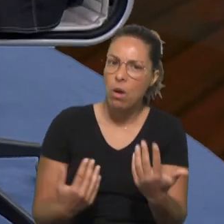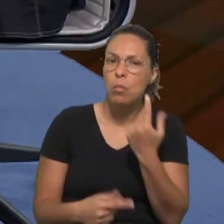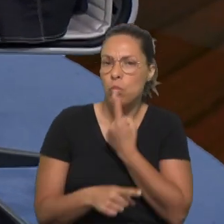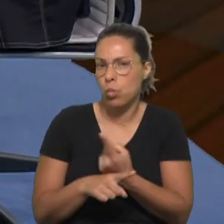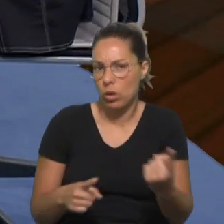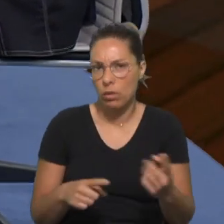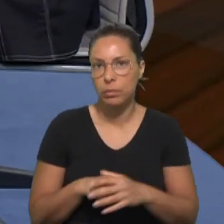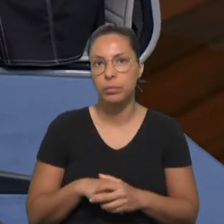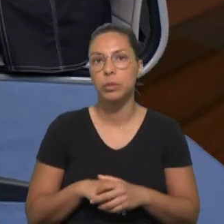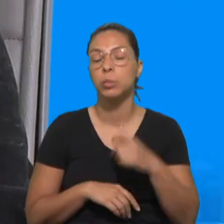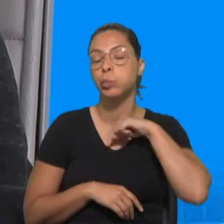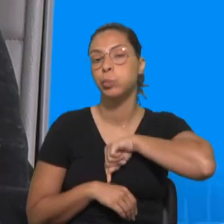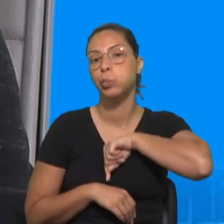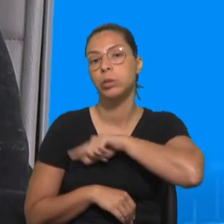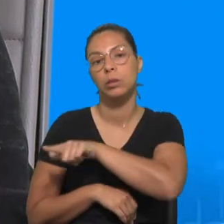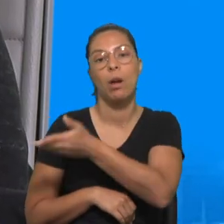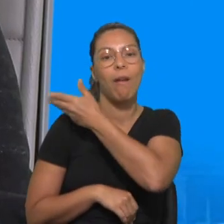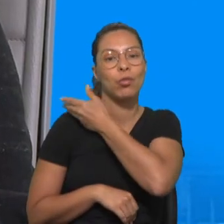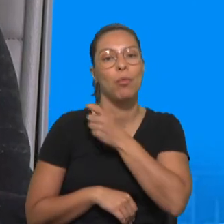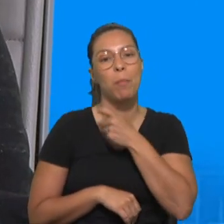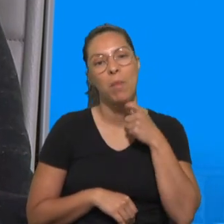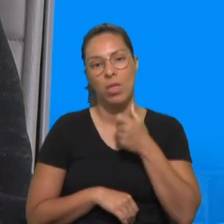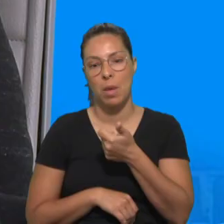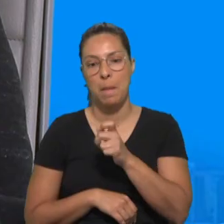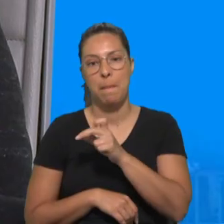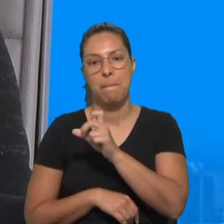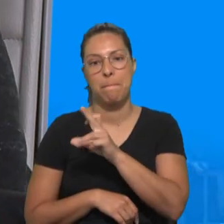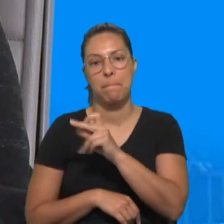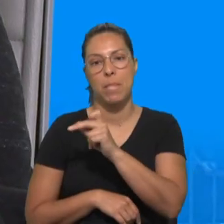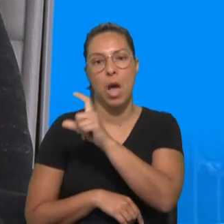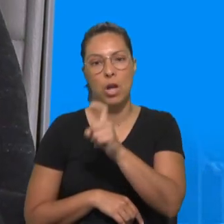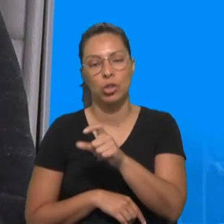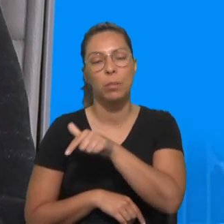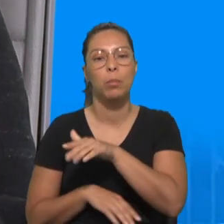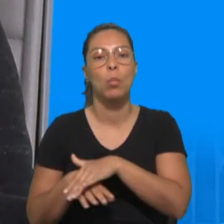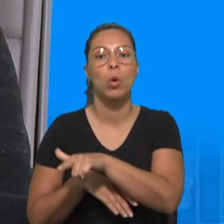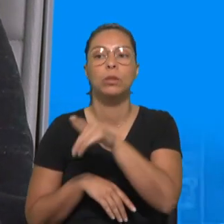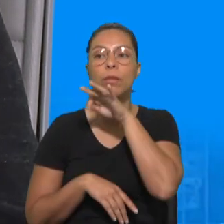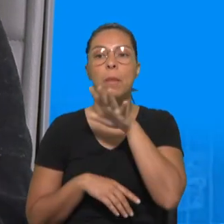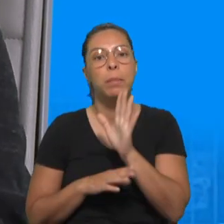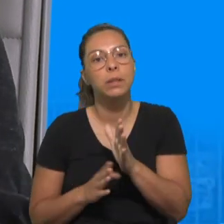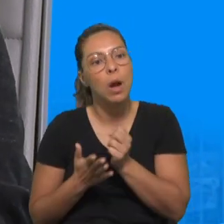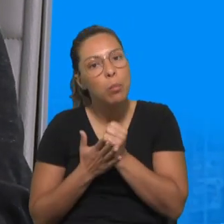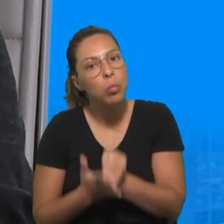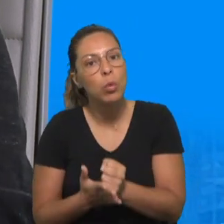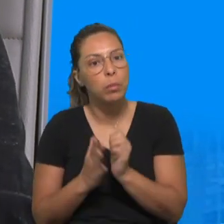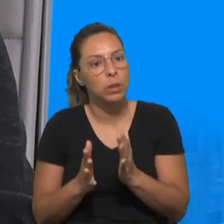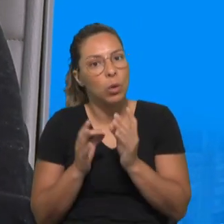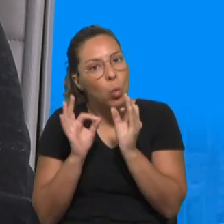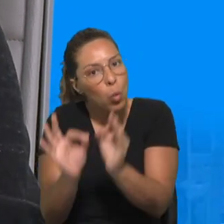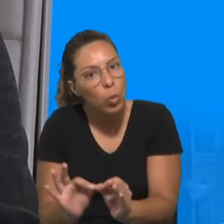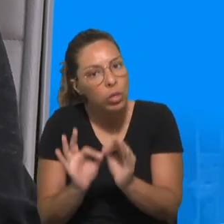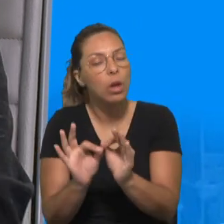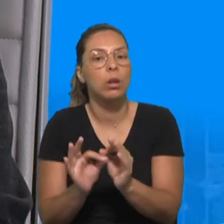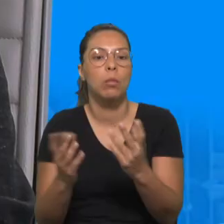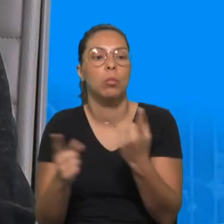Deve-se à intuição do Padre Brás no sentido de perceber que a família precisava de apoio, precisava de ser cuidada, porque a realidade